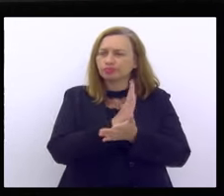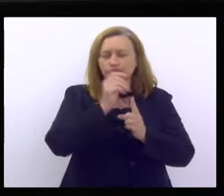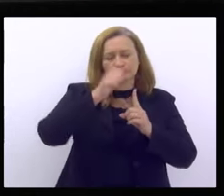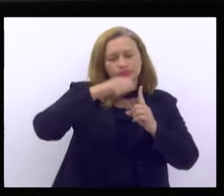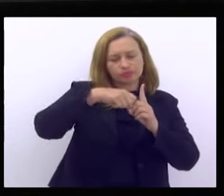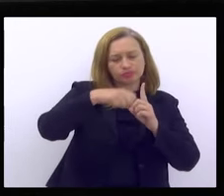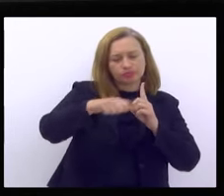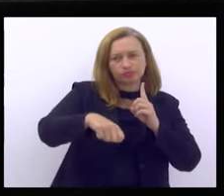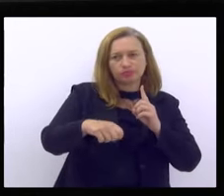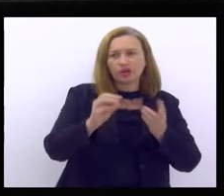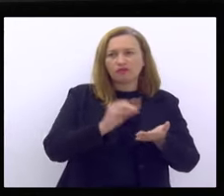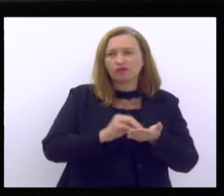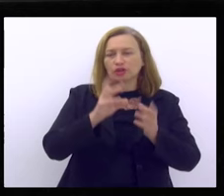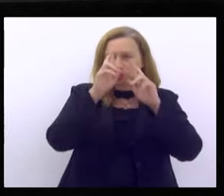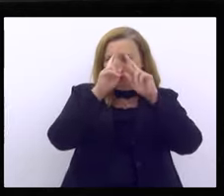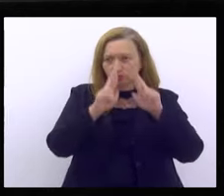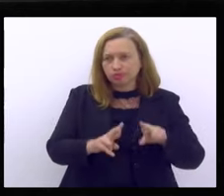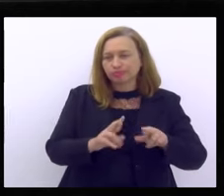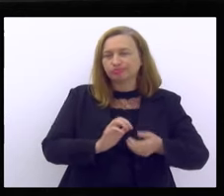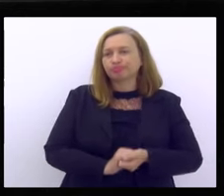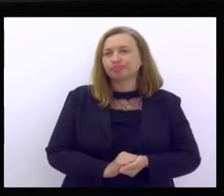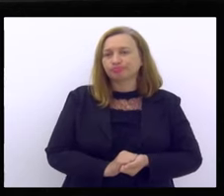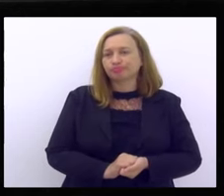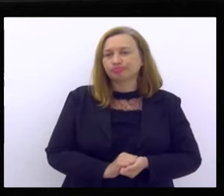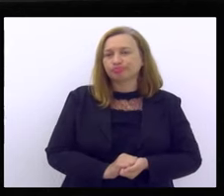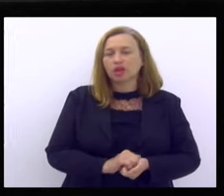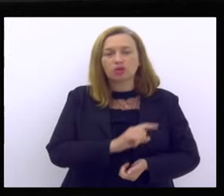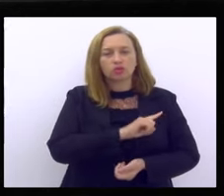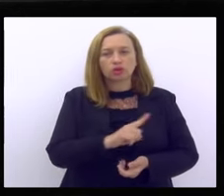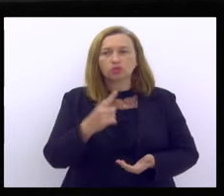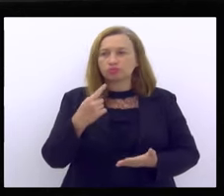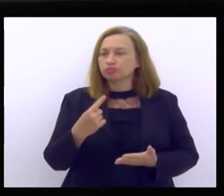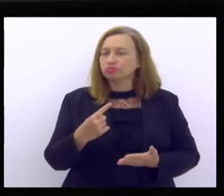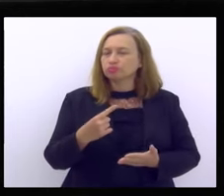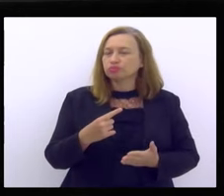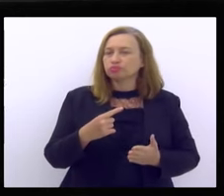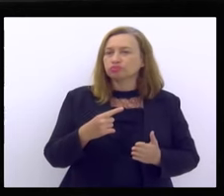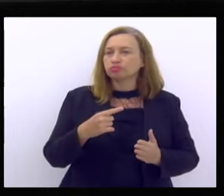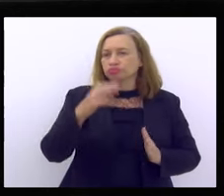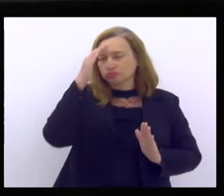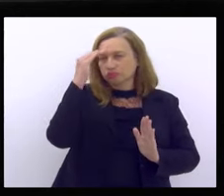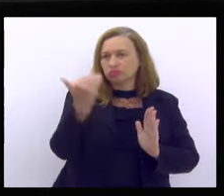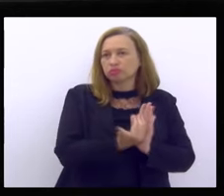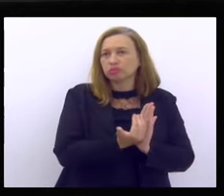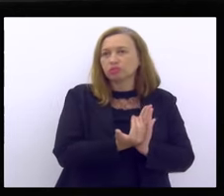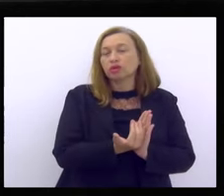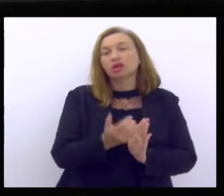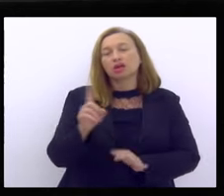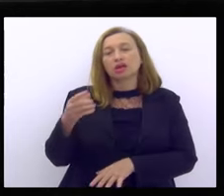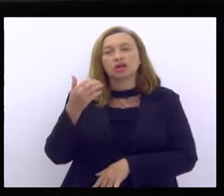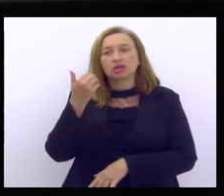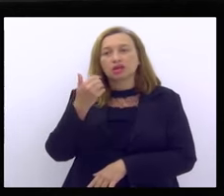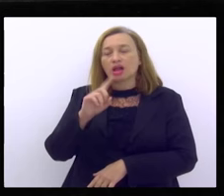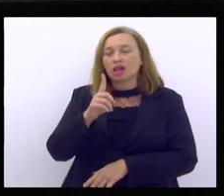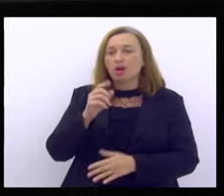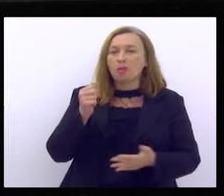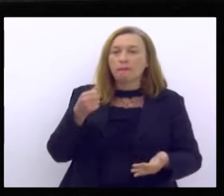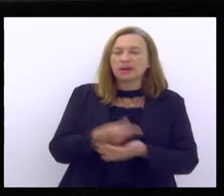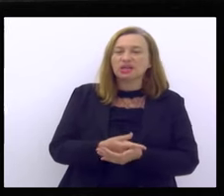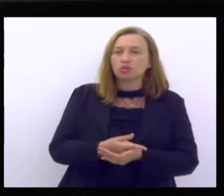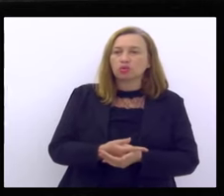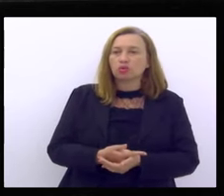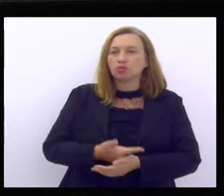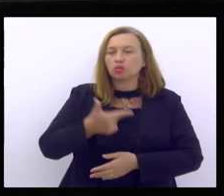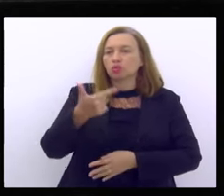sobre a irresponsabilidade e o não cumprimento deste governador, que é um caloteiro em relação ao não pagamento da segunda